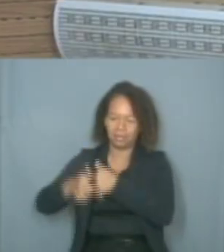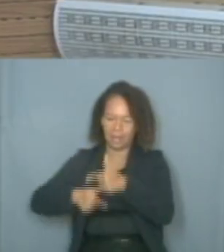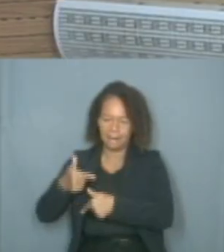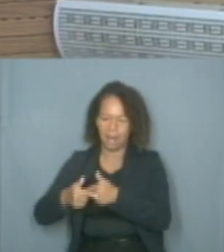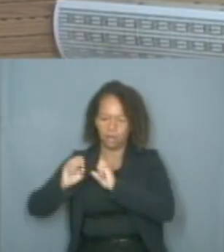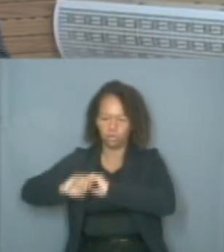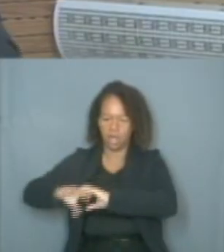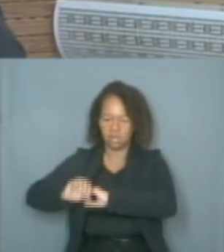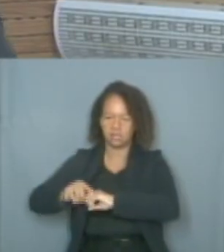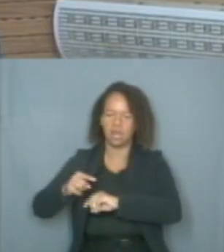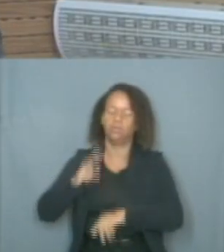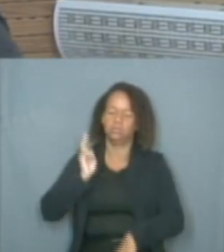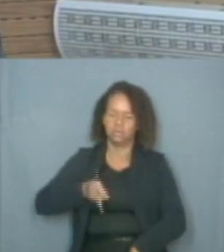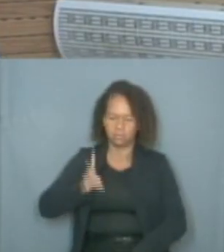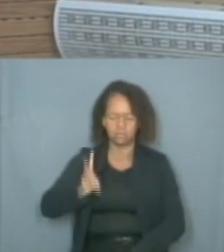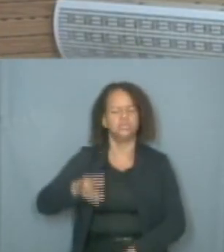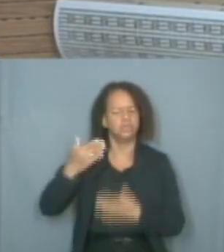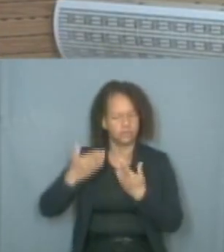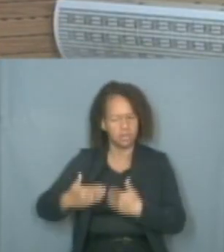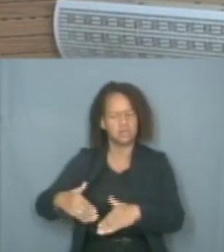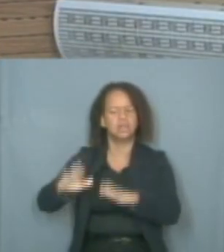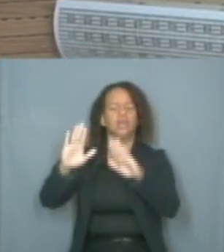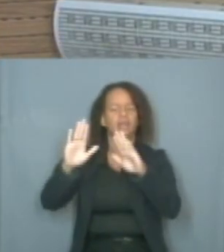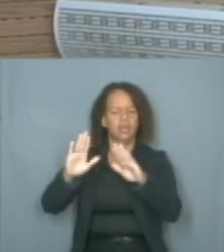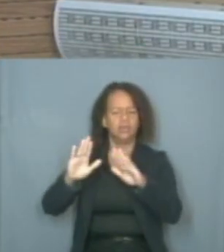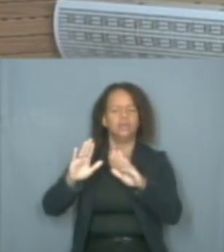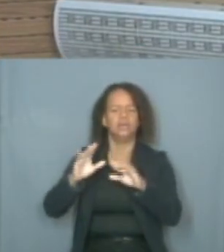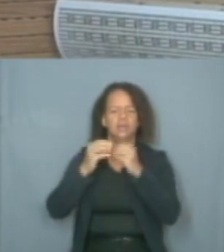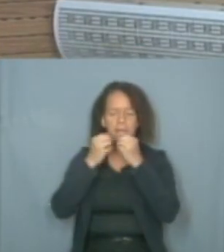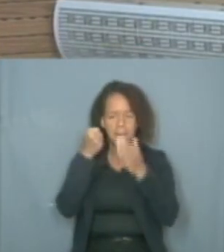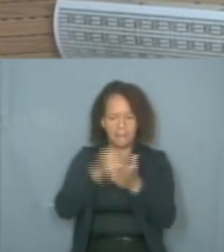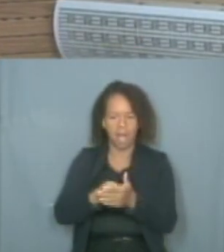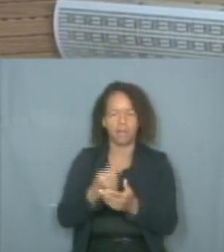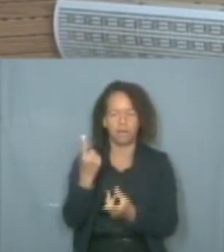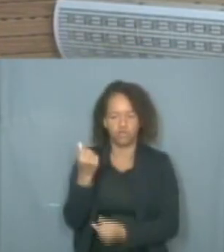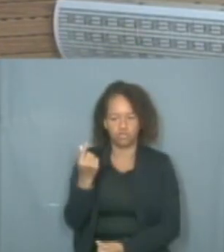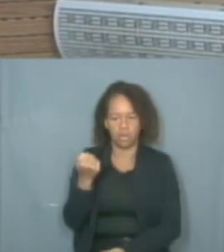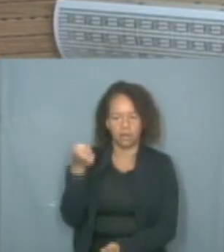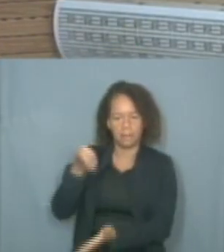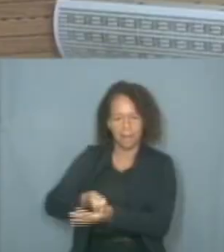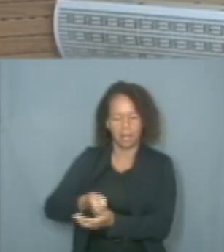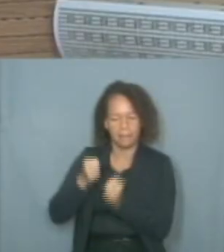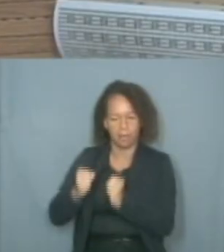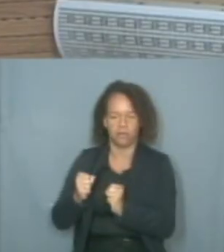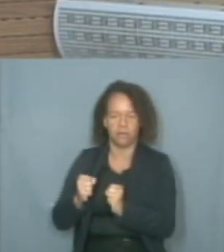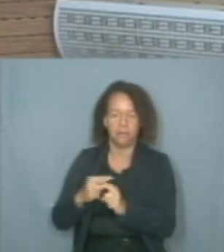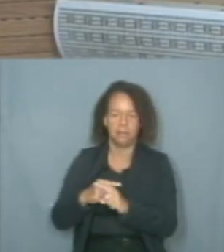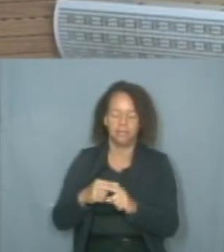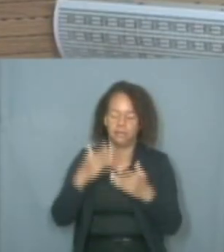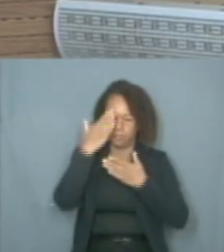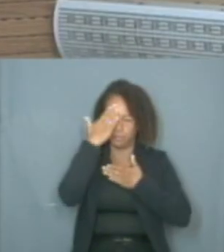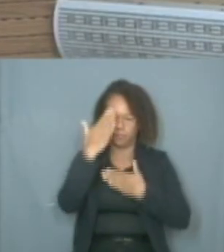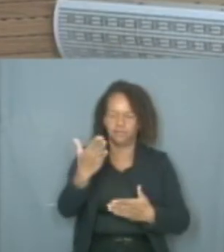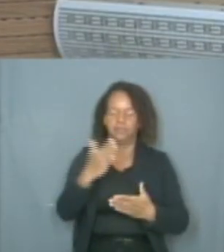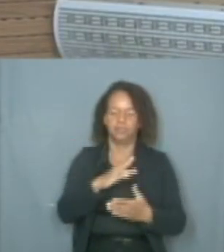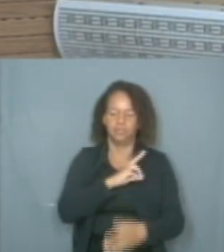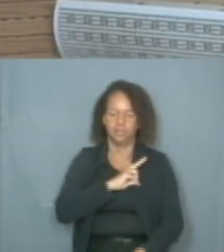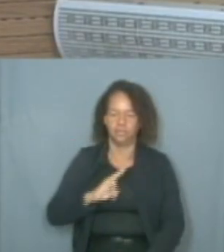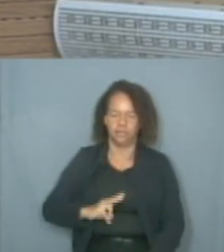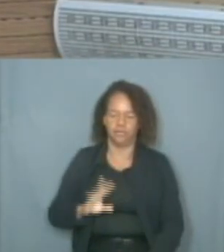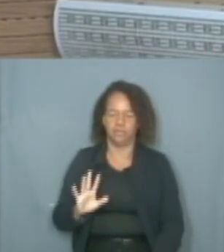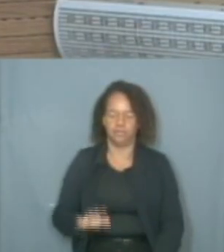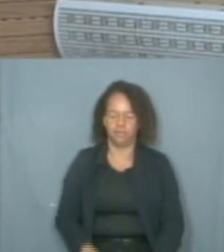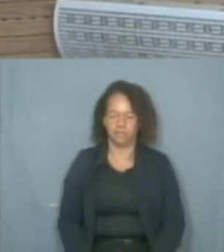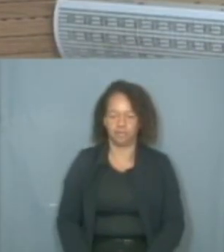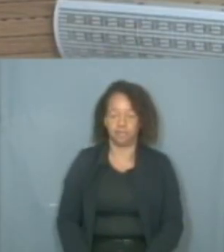à educação, que continue fazendo e seja pago pelo dinheiro de quem quer e pode pagar. Muito obrigada, vereador.